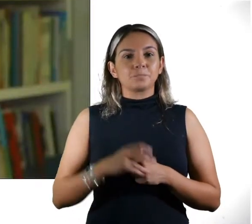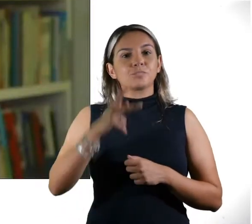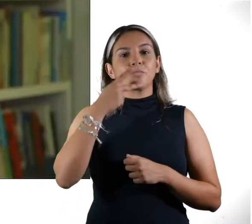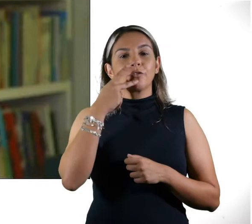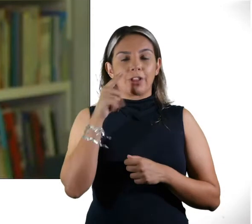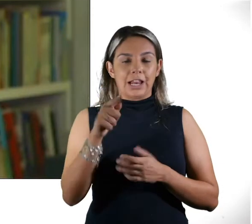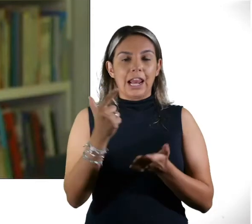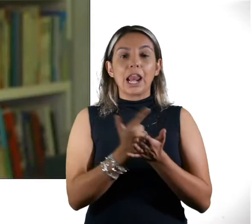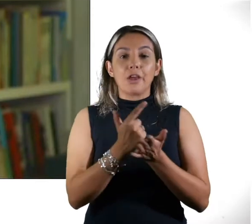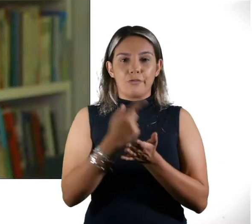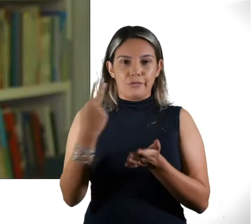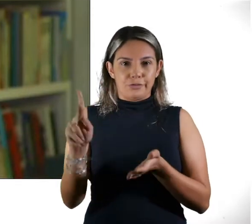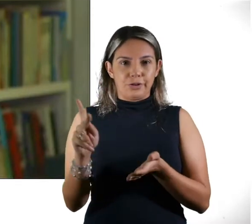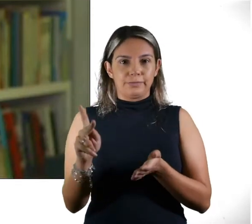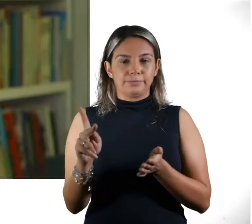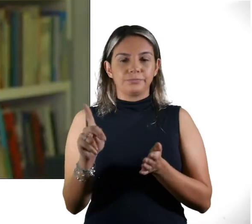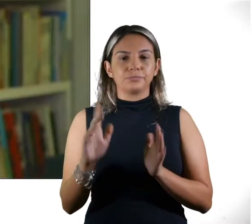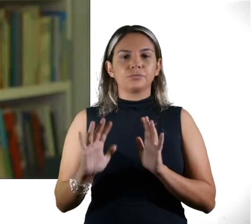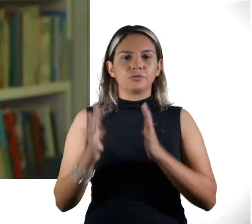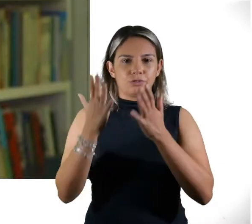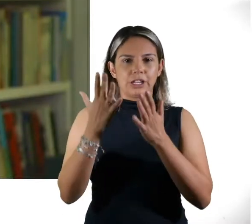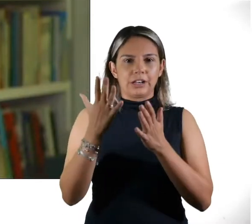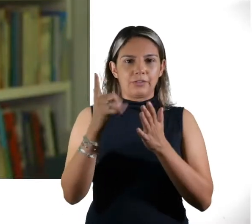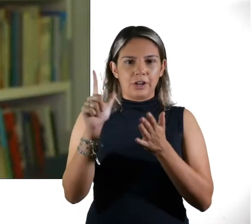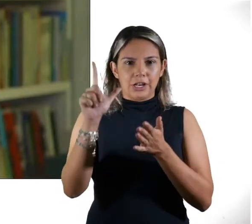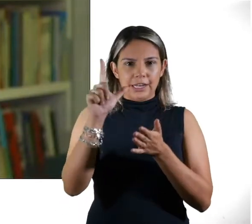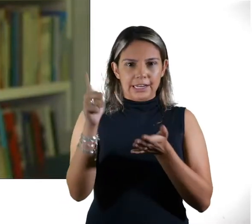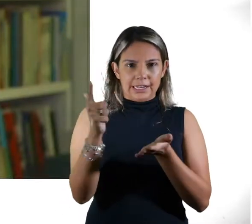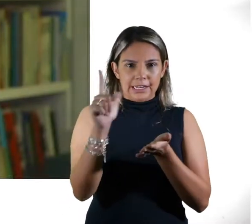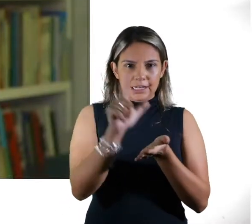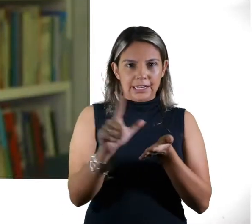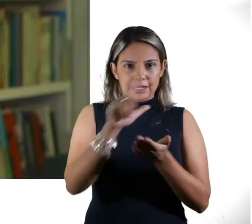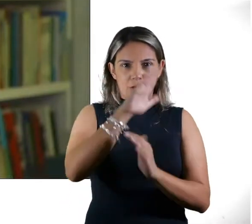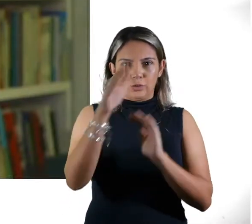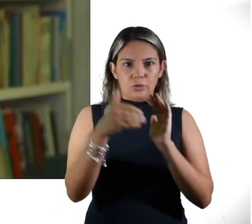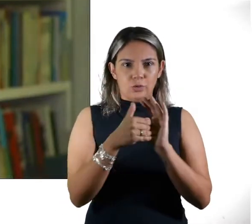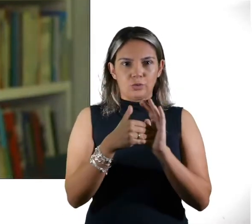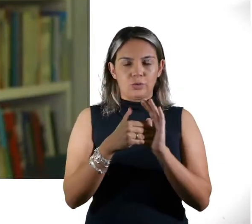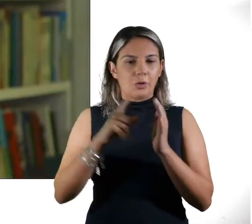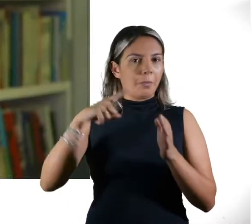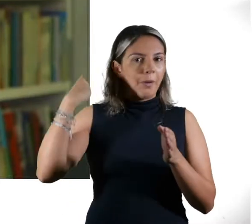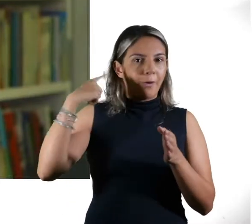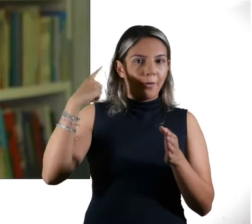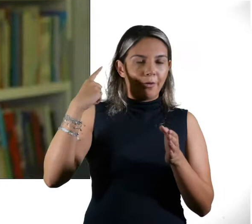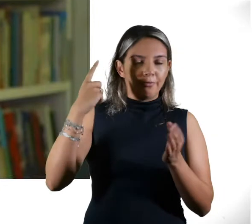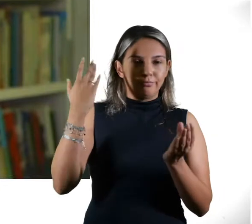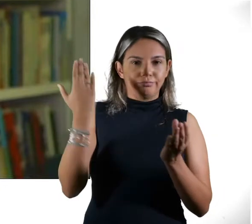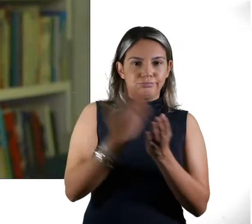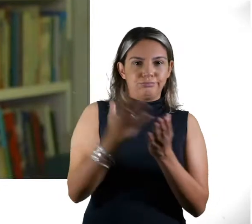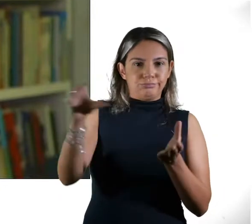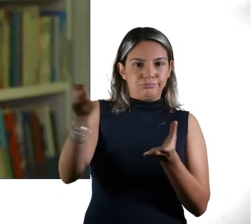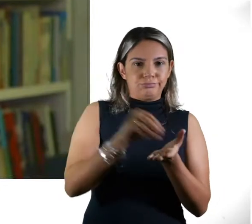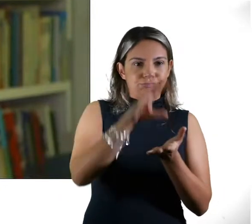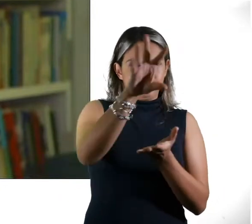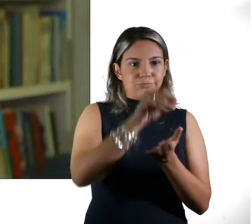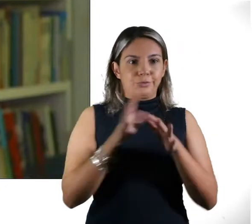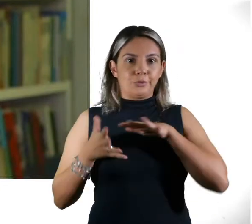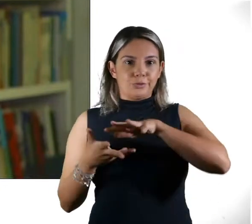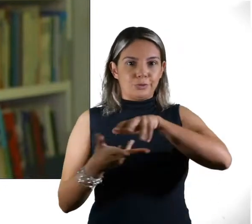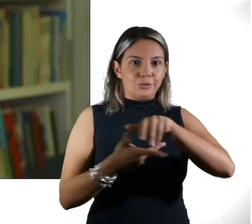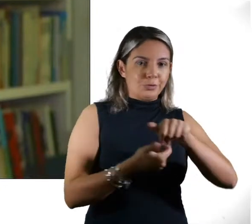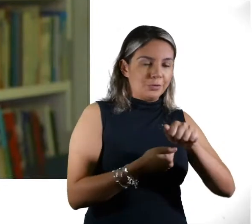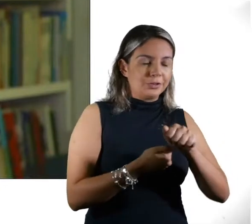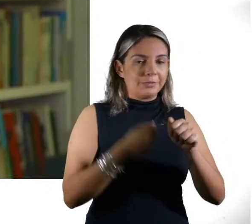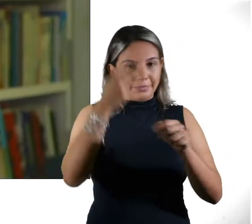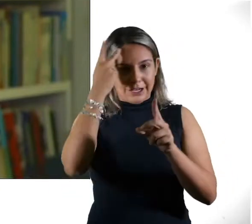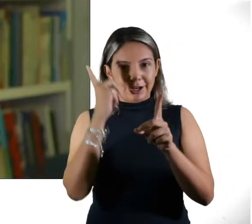falar sobre ele. É um festival literário onde você reuniu todos os malucos do mundo